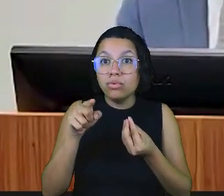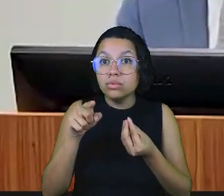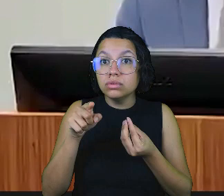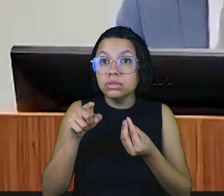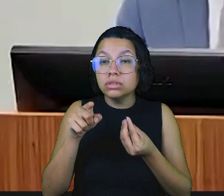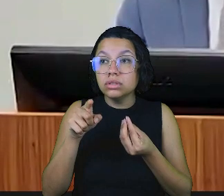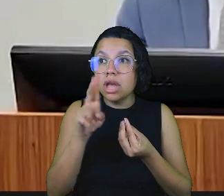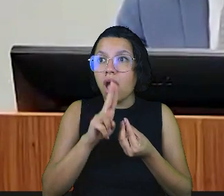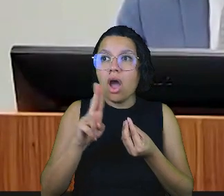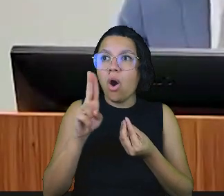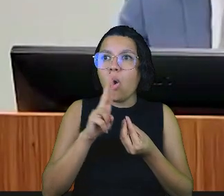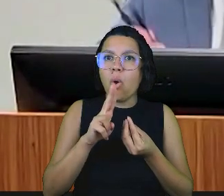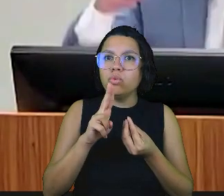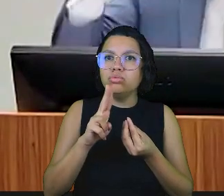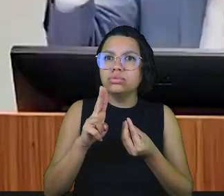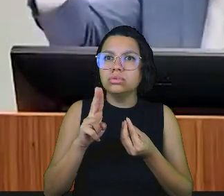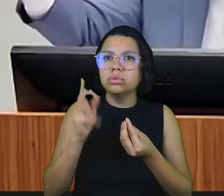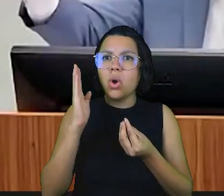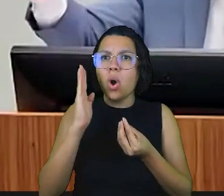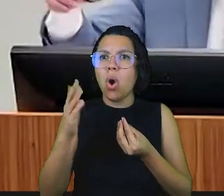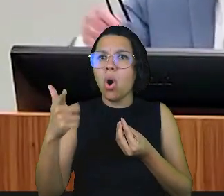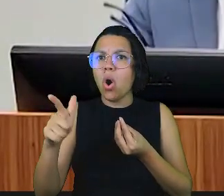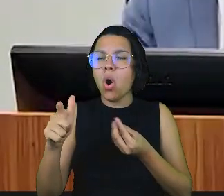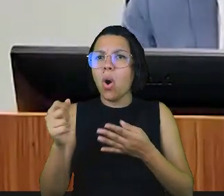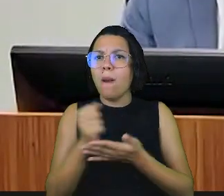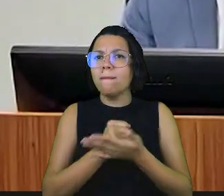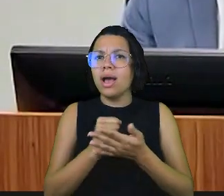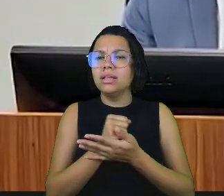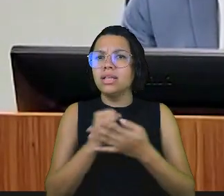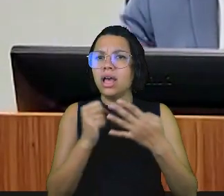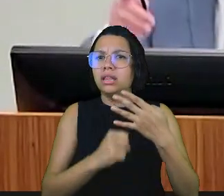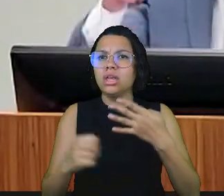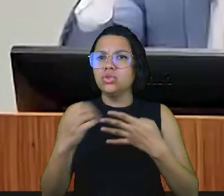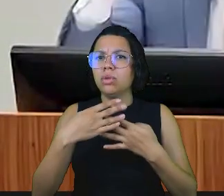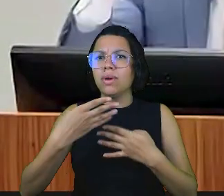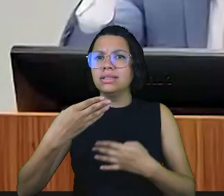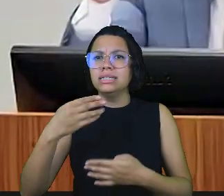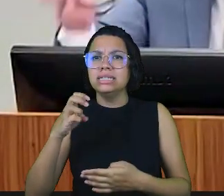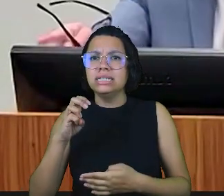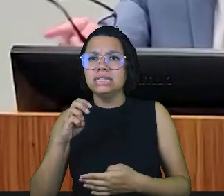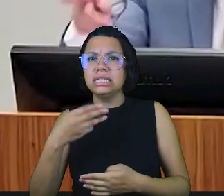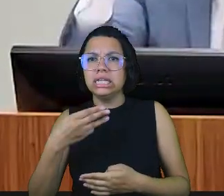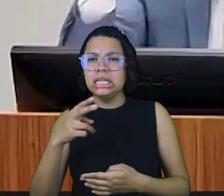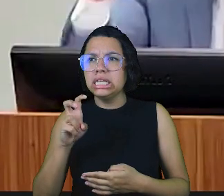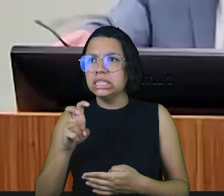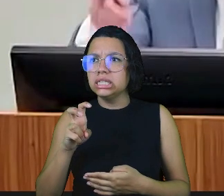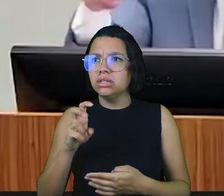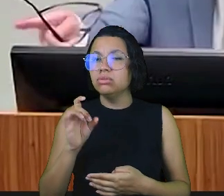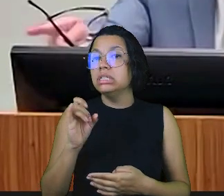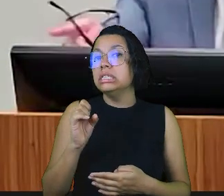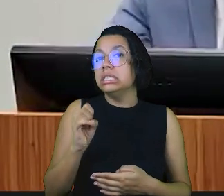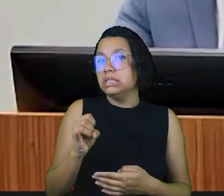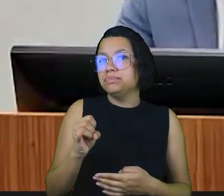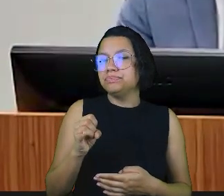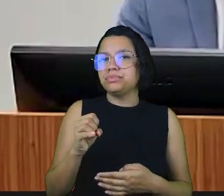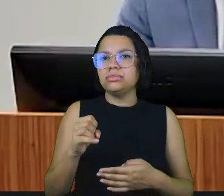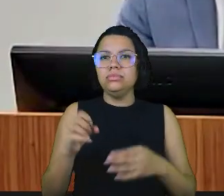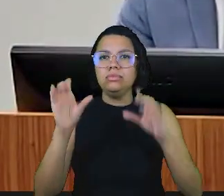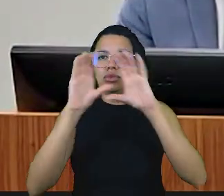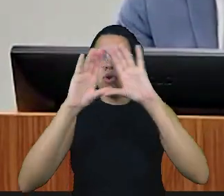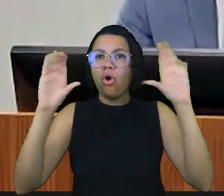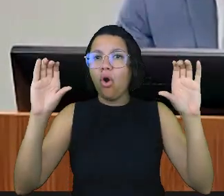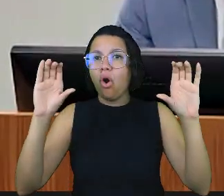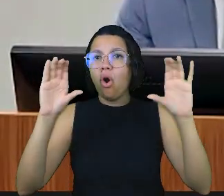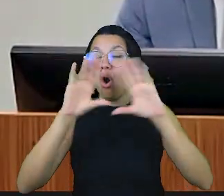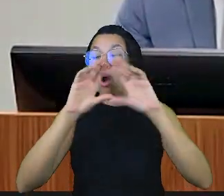baseado na súmula 435, se a corte a qual você está vinculado diz que é necessário